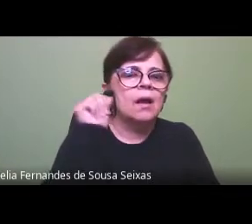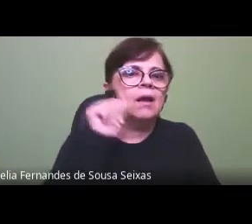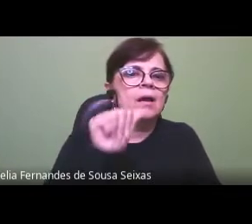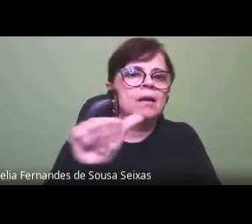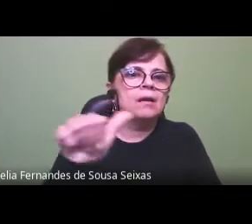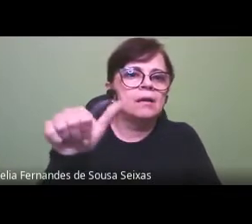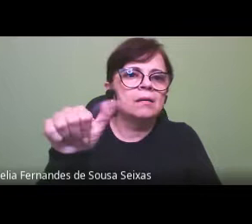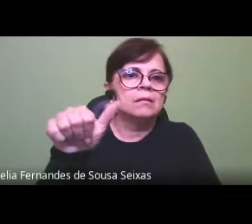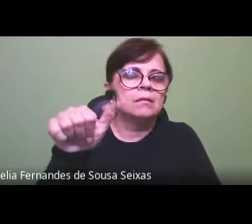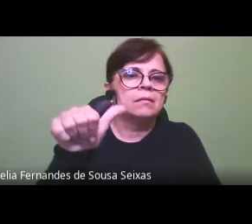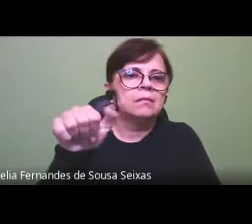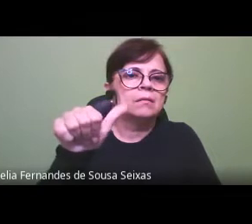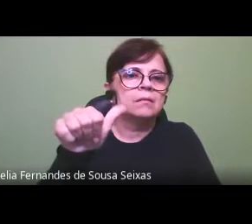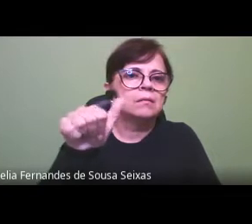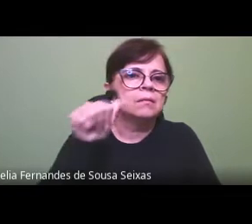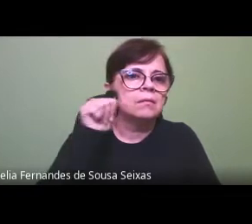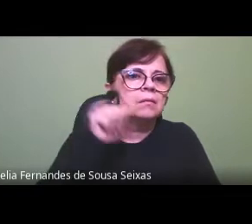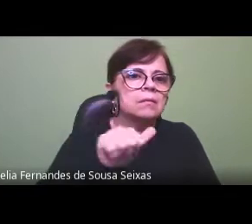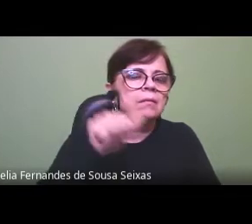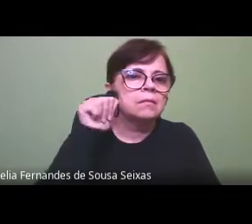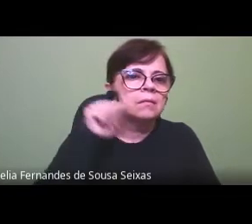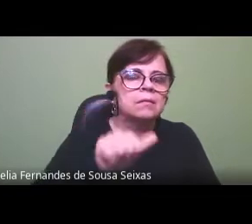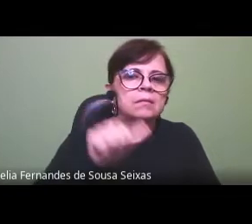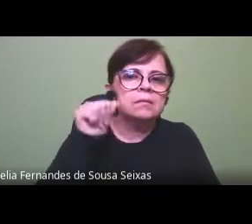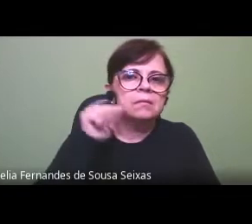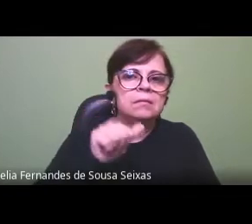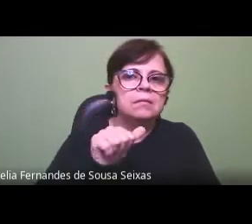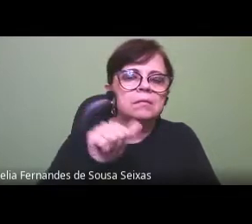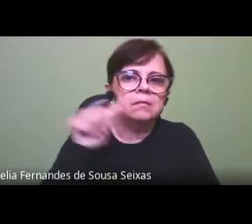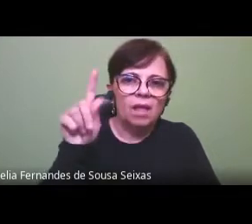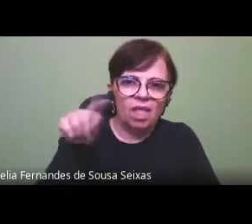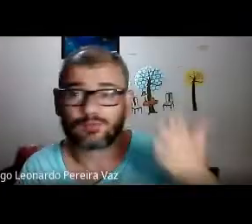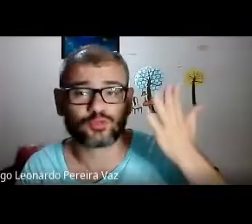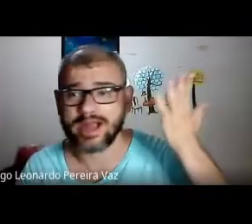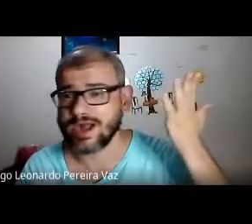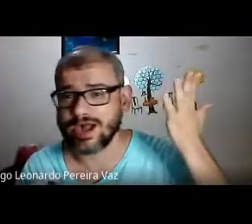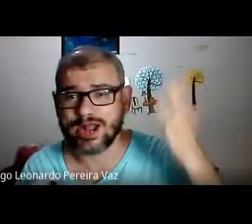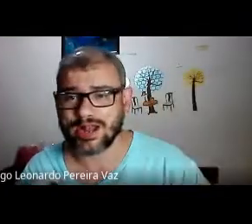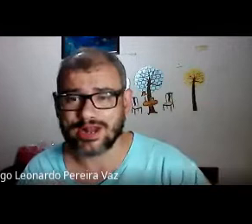Ah!